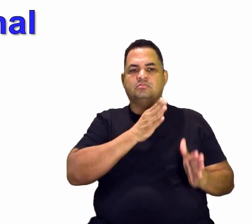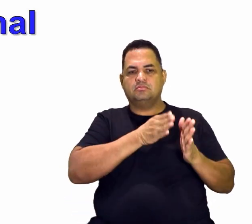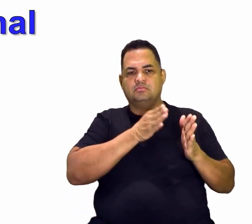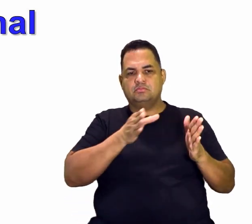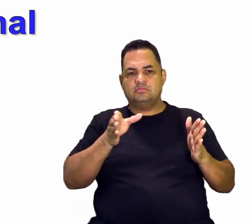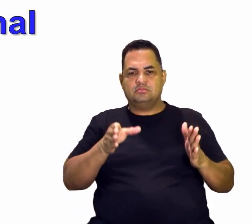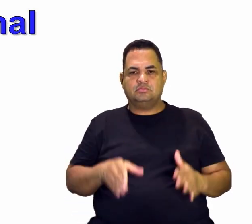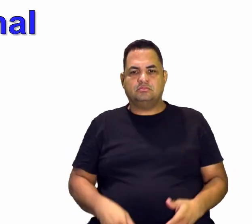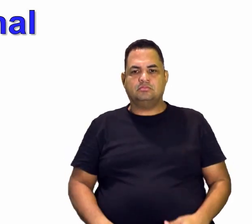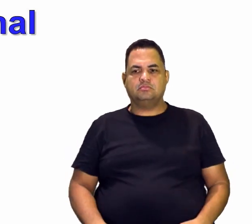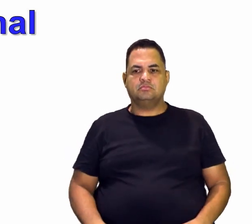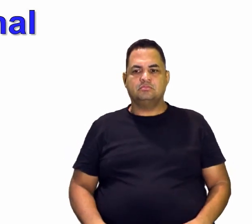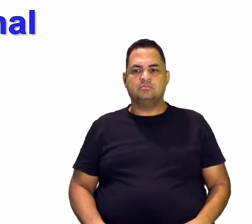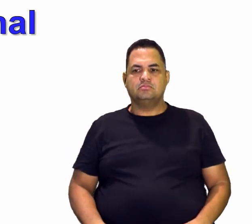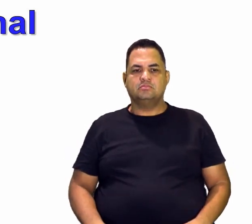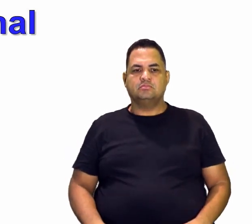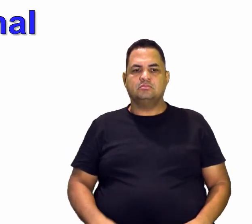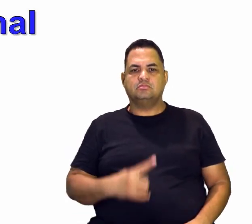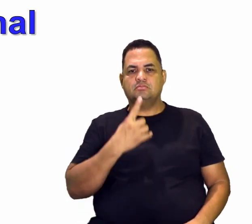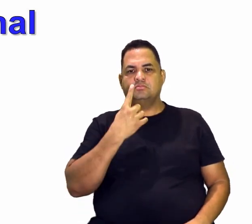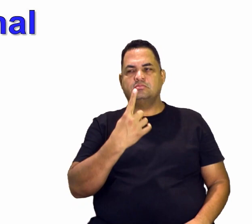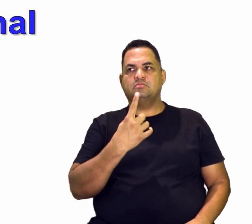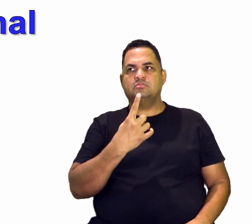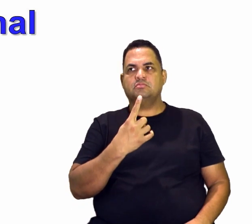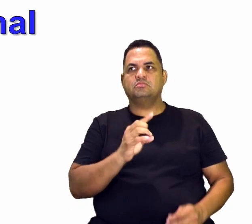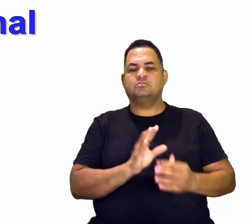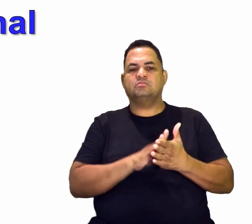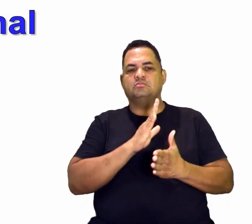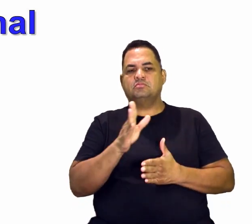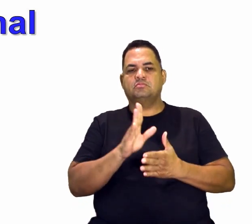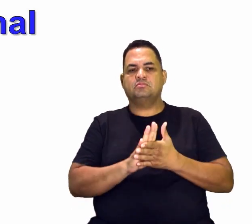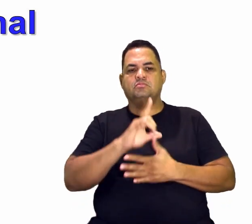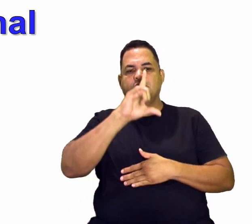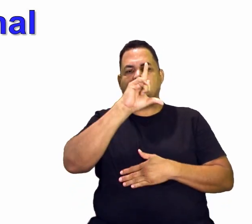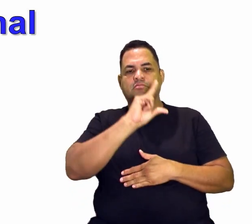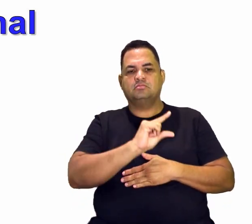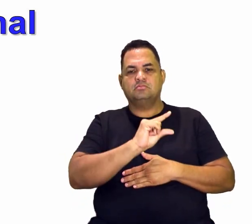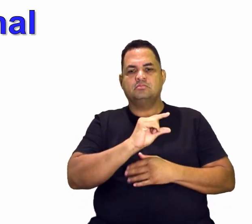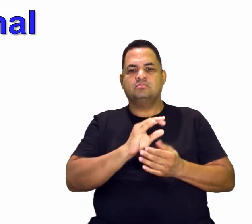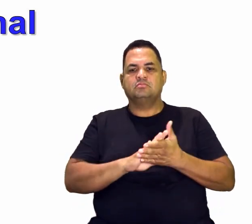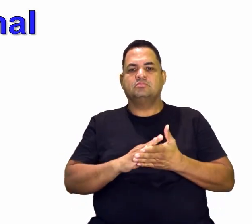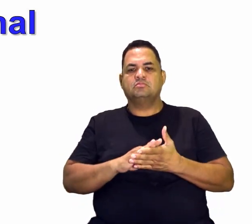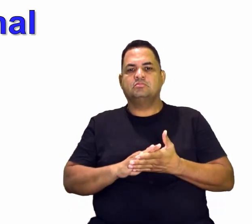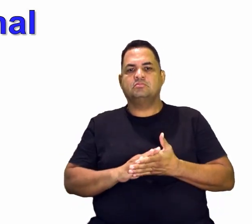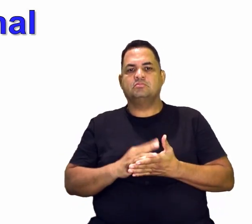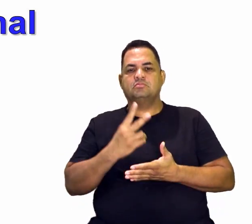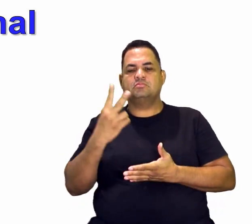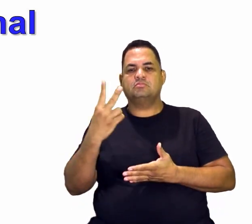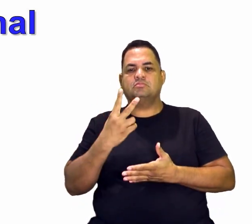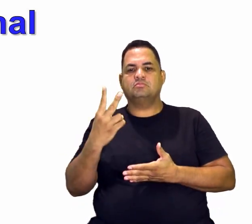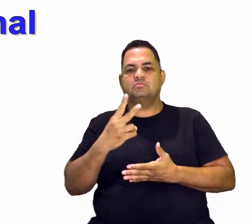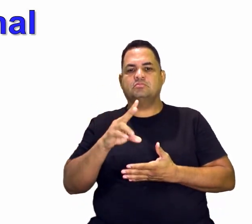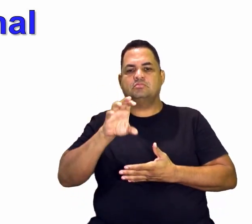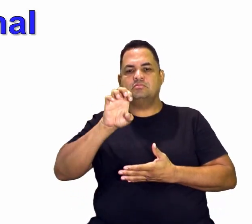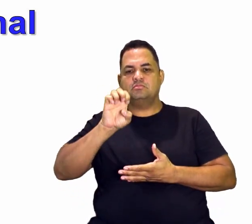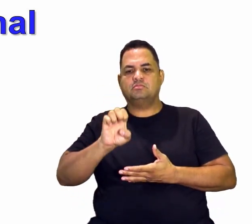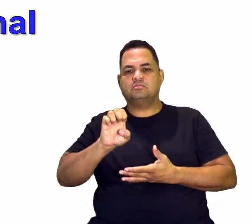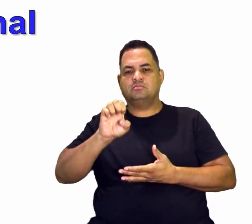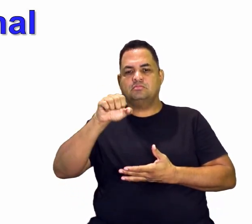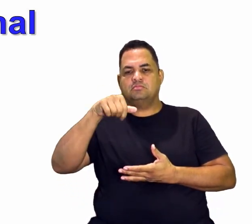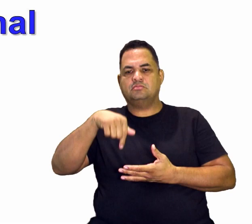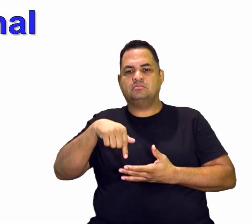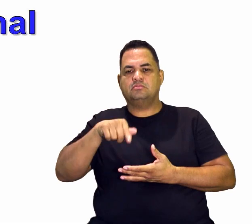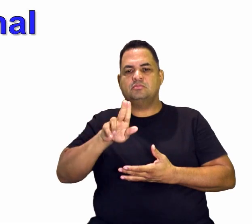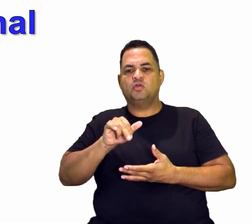fase, a meiose 1, que é a fase reducional, e a meiose 2, que é a